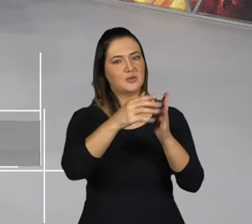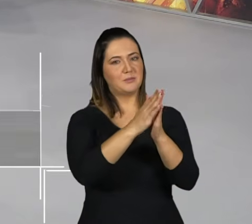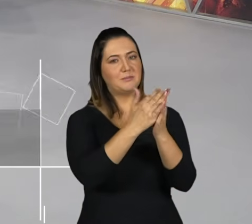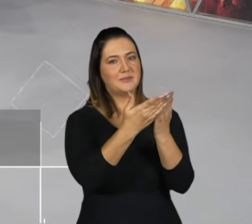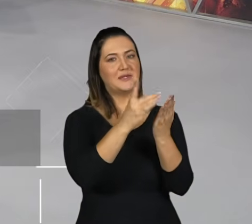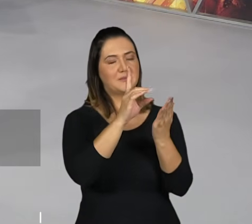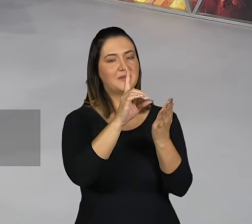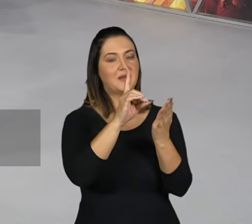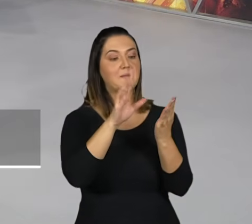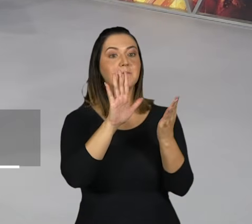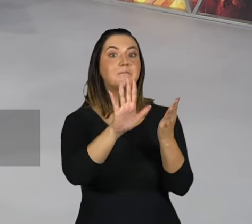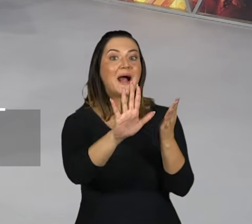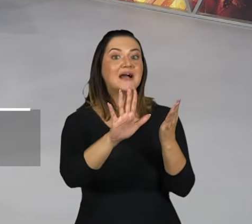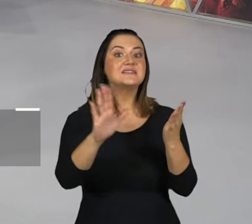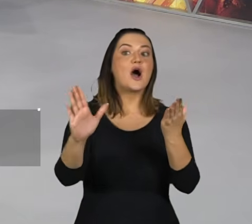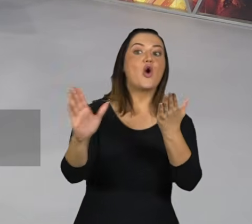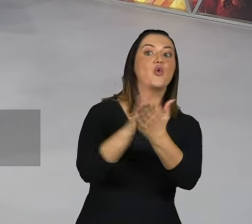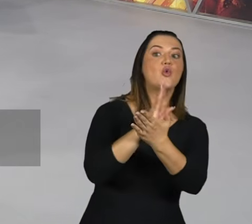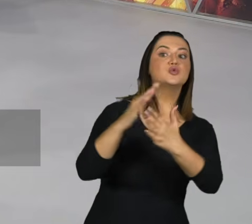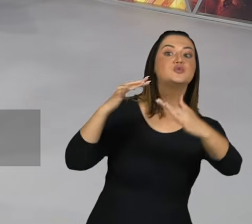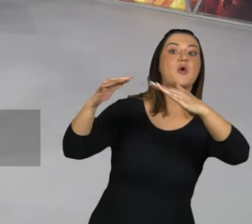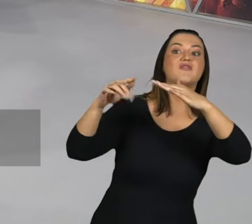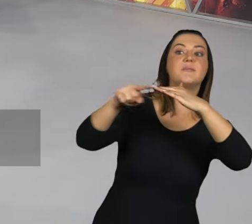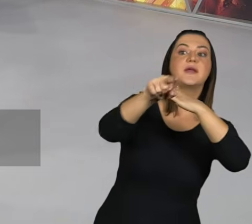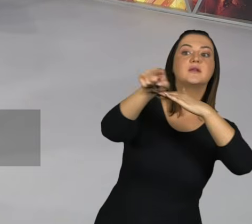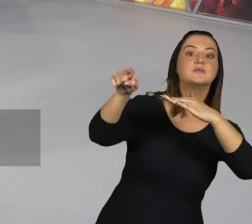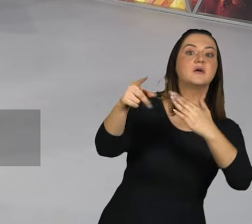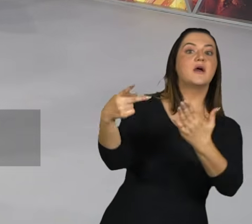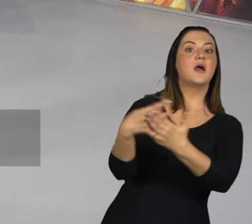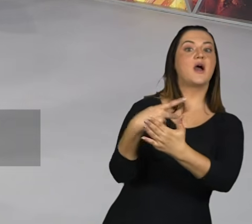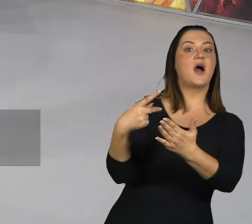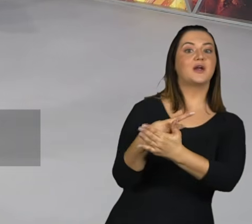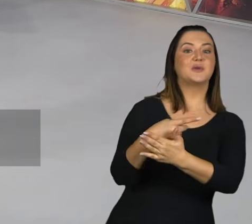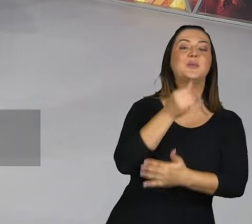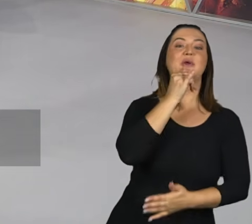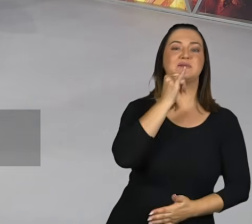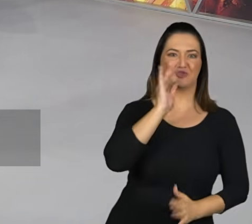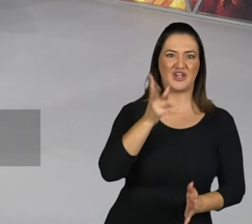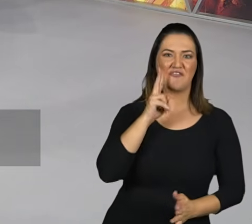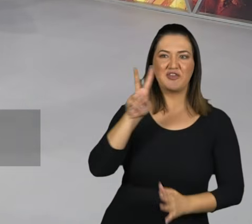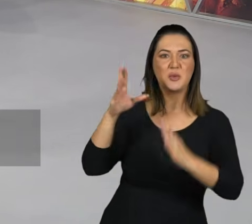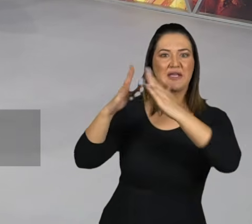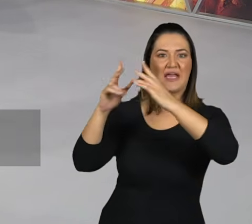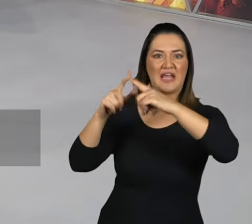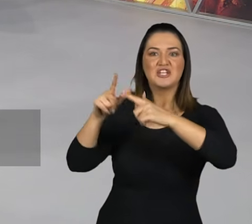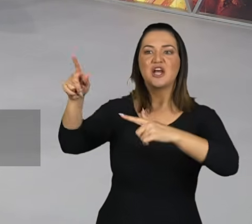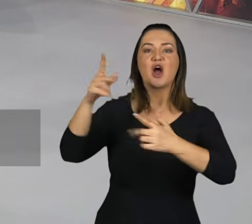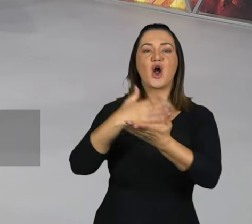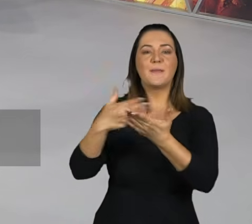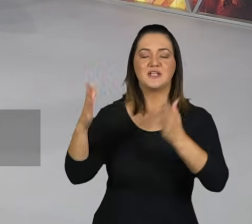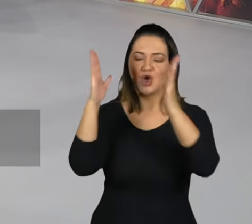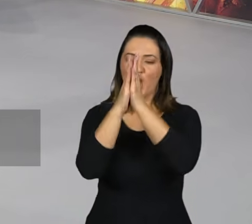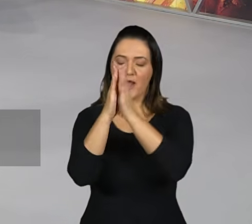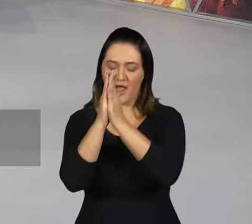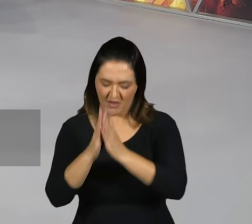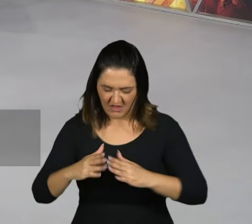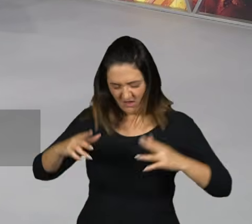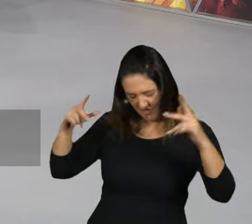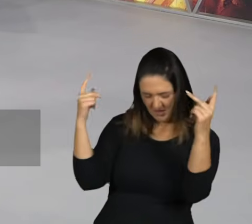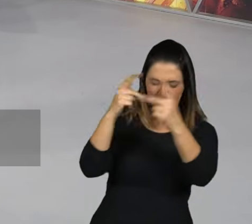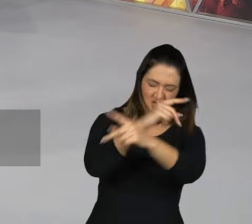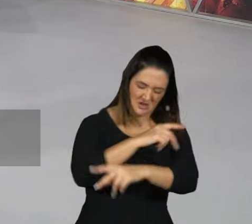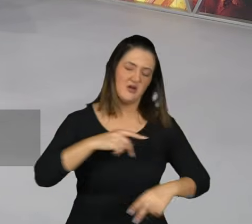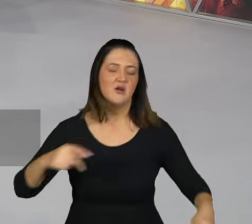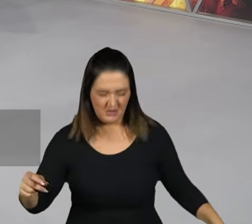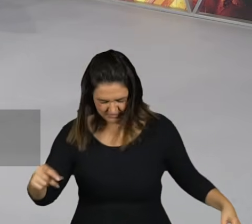muitas vezes começam a orar e começam a entrar em transe, começam a entrar num